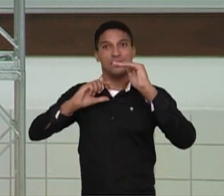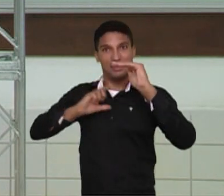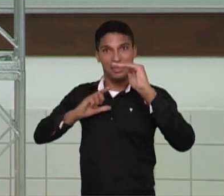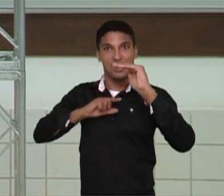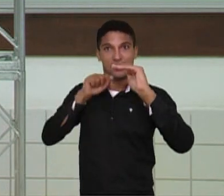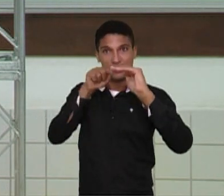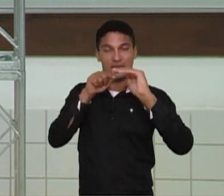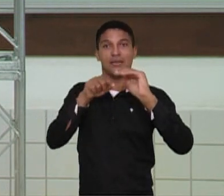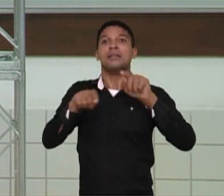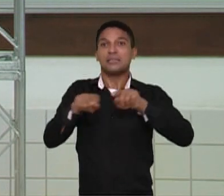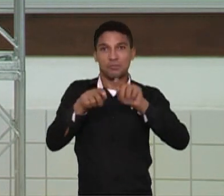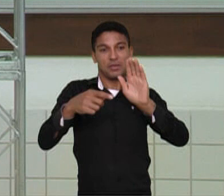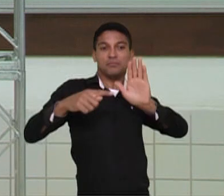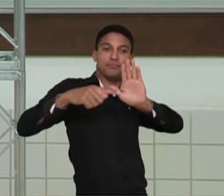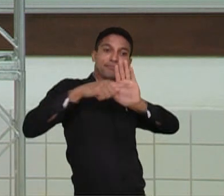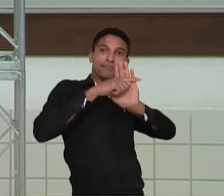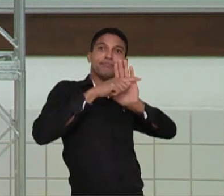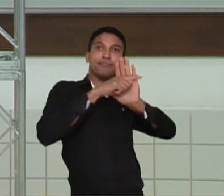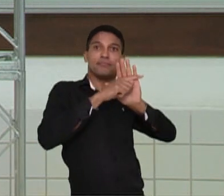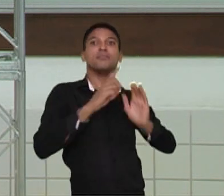Você não pode somar